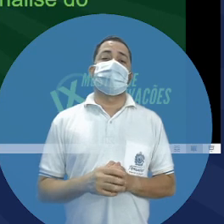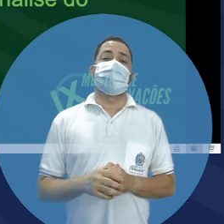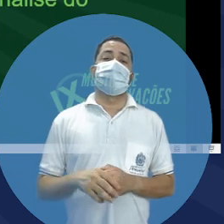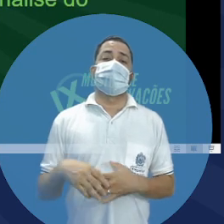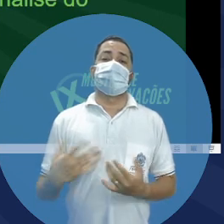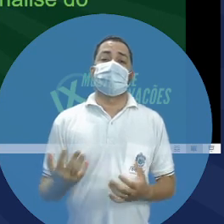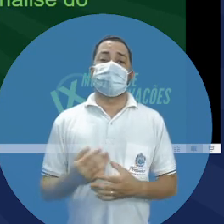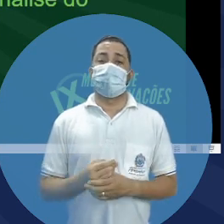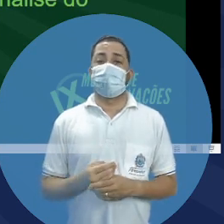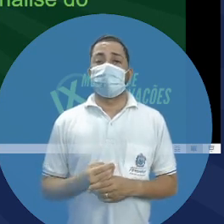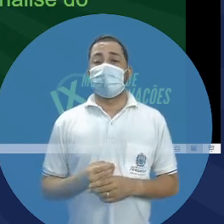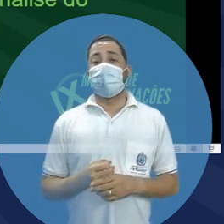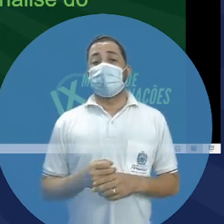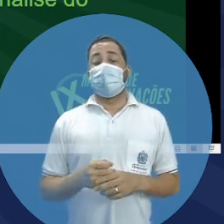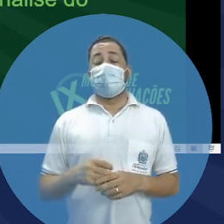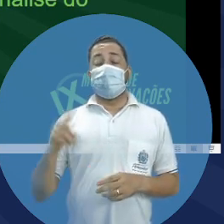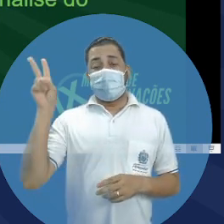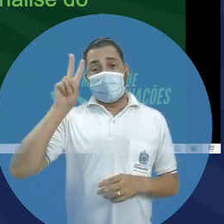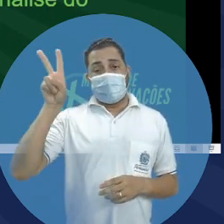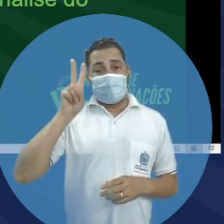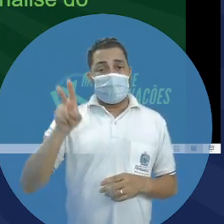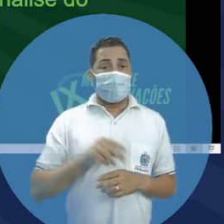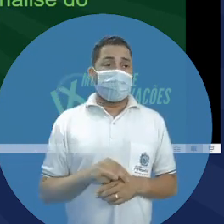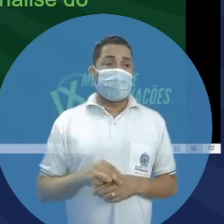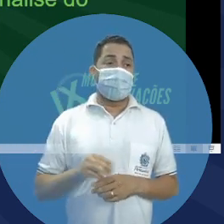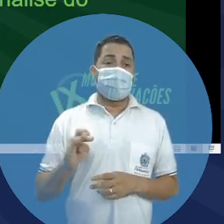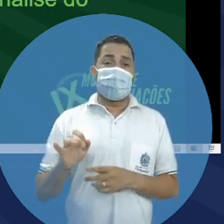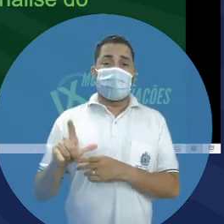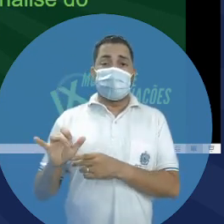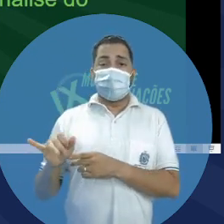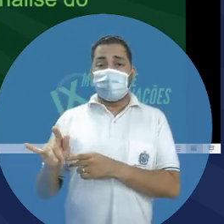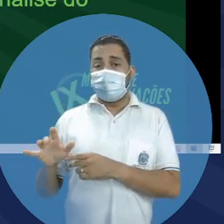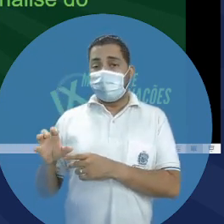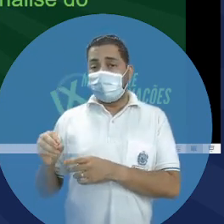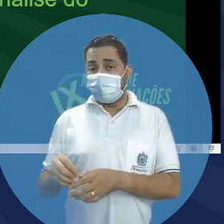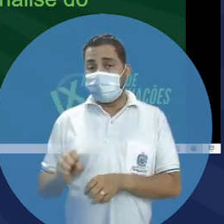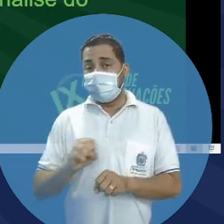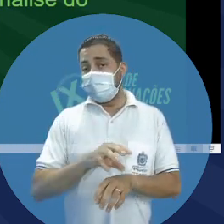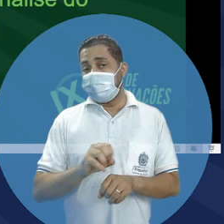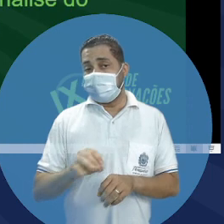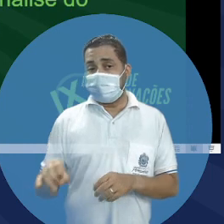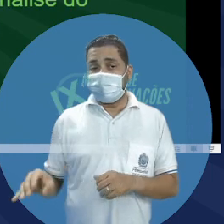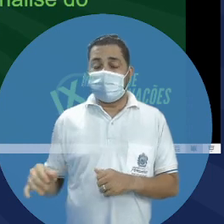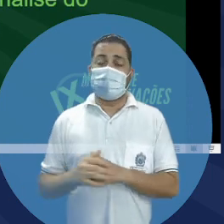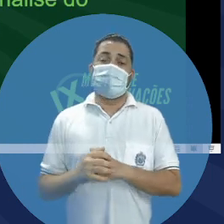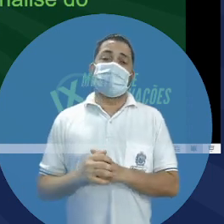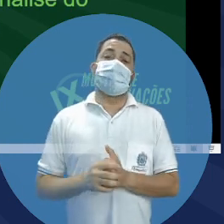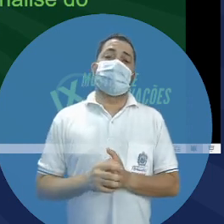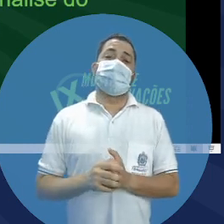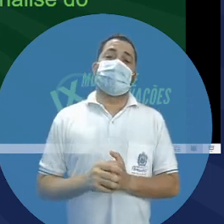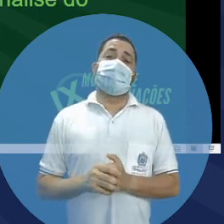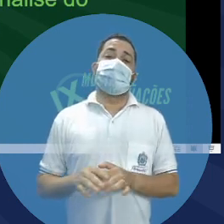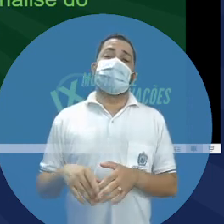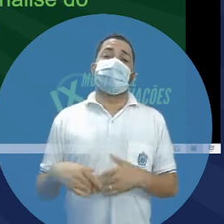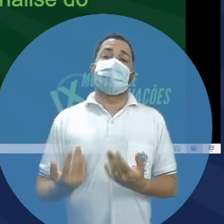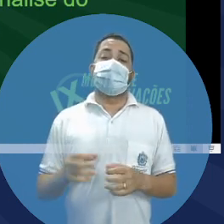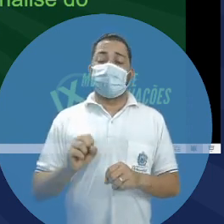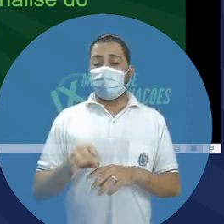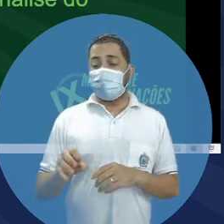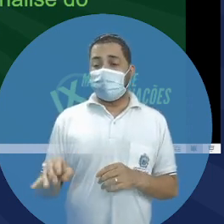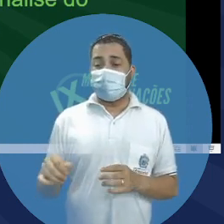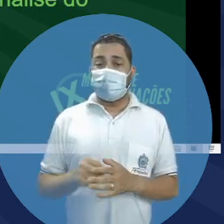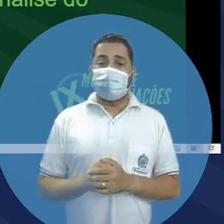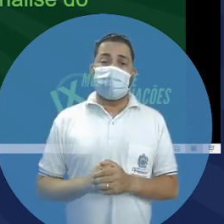histórica, Bell Hooks com educação para a transgressão, ensinando a transgressão, perdão,